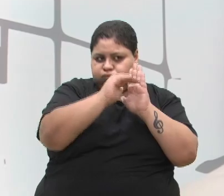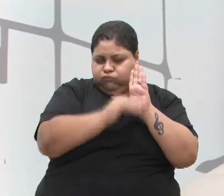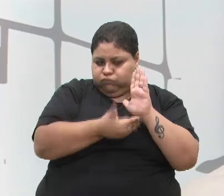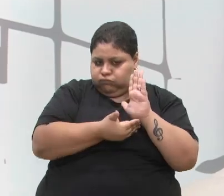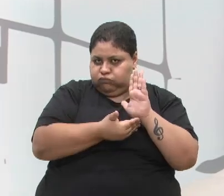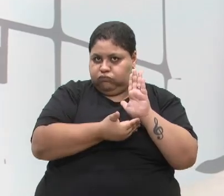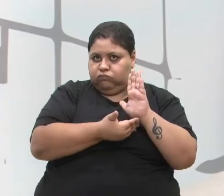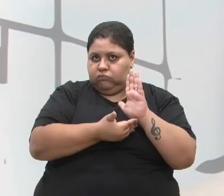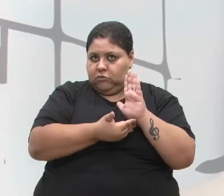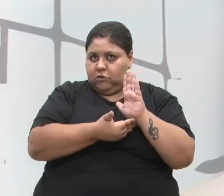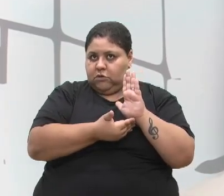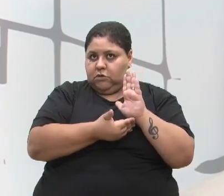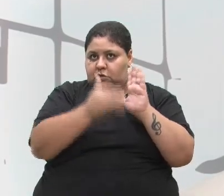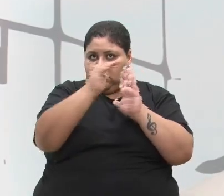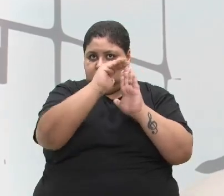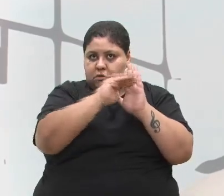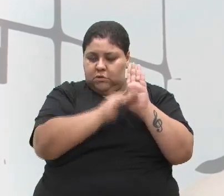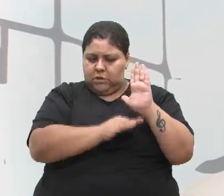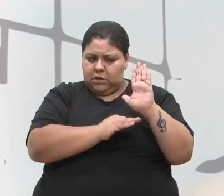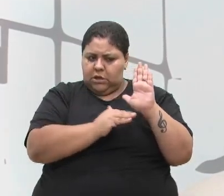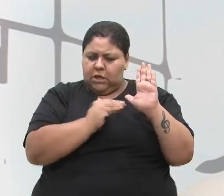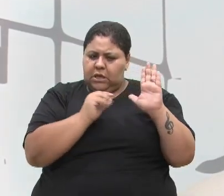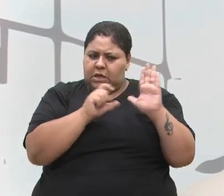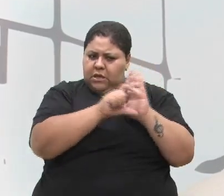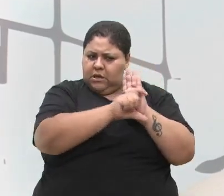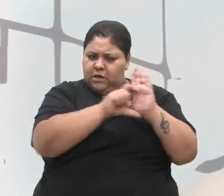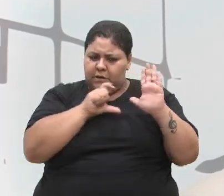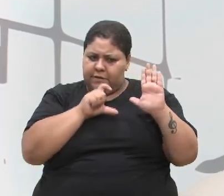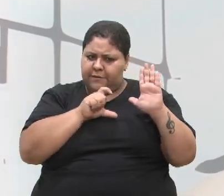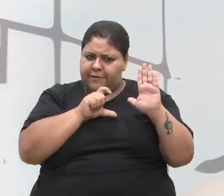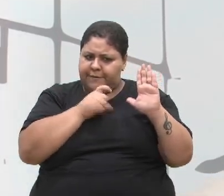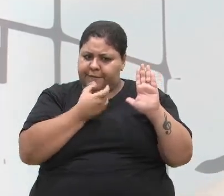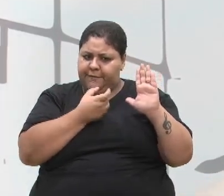num determinado momento do programa, tem uma abinha que diz